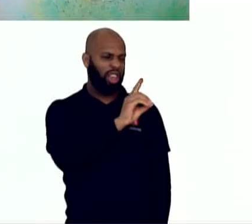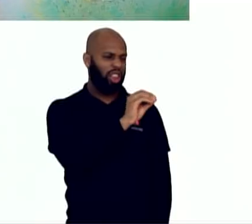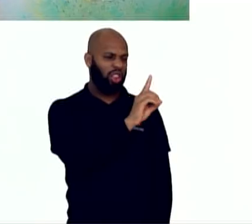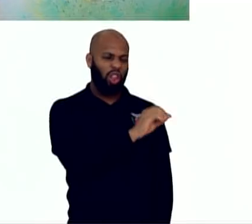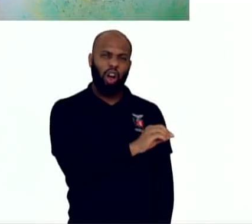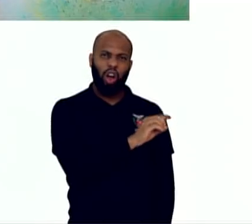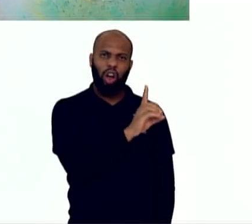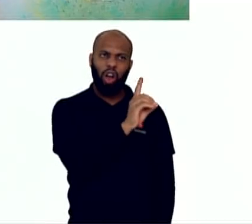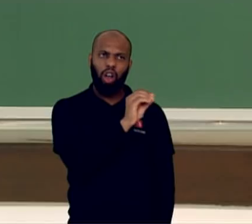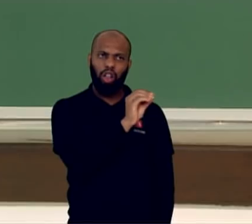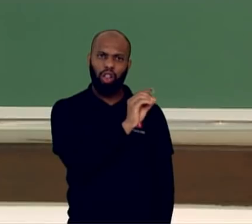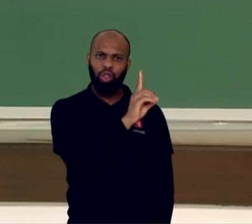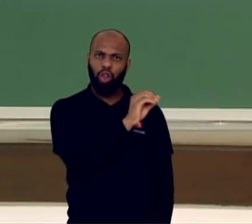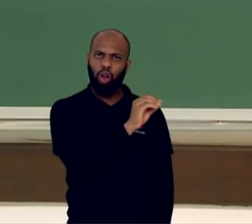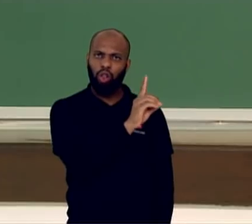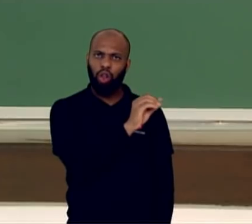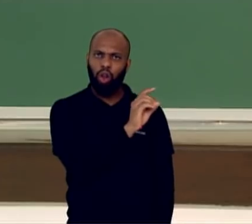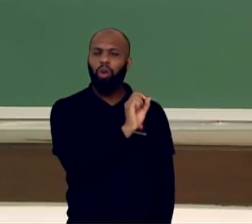é uma